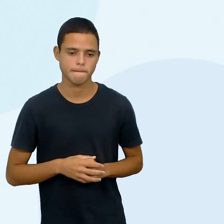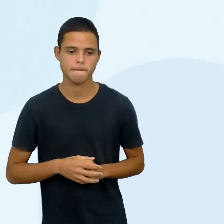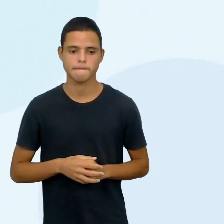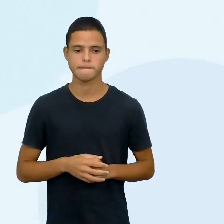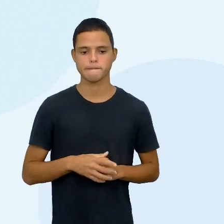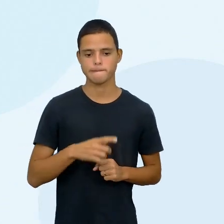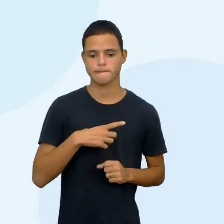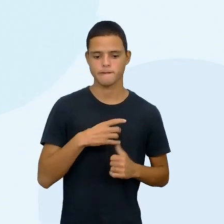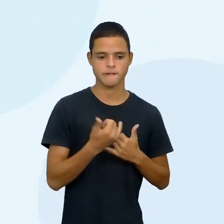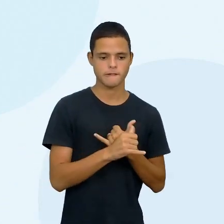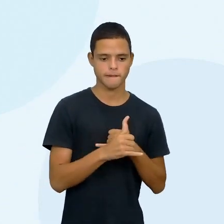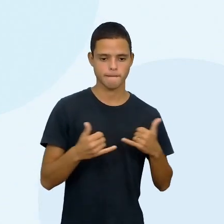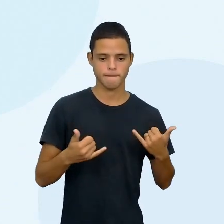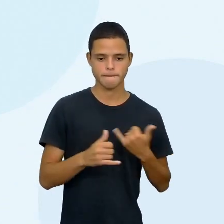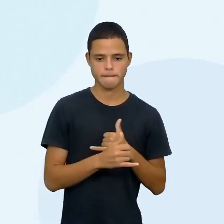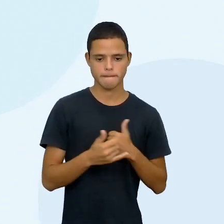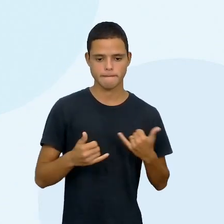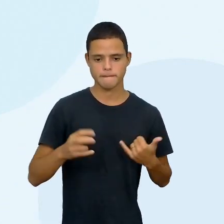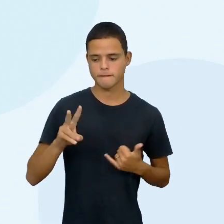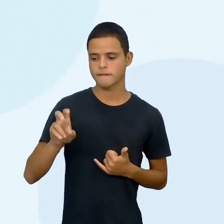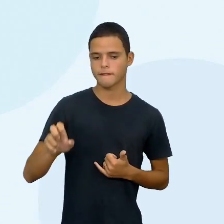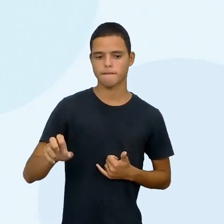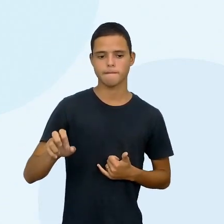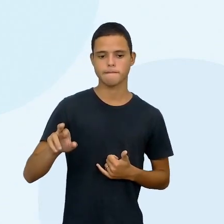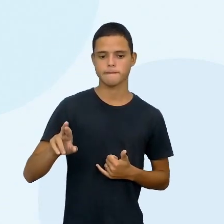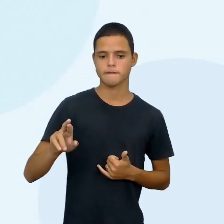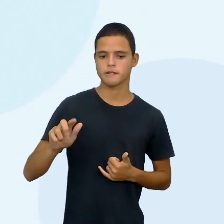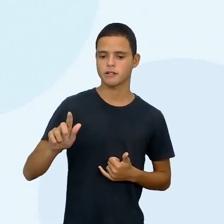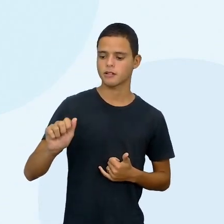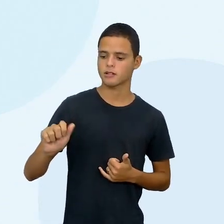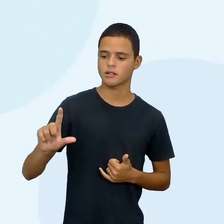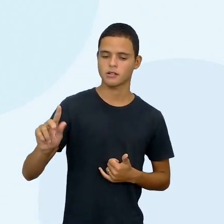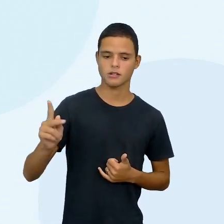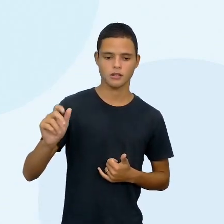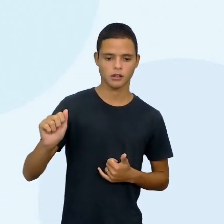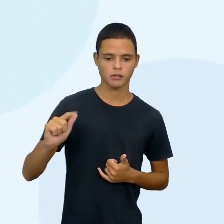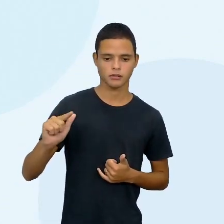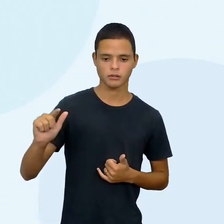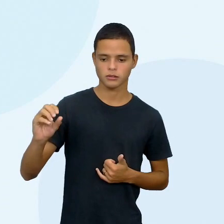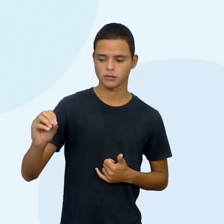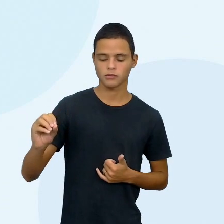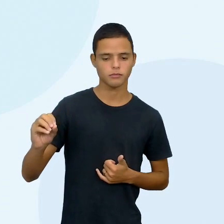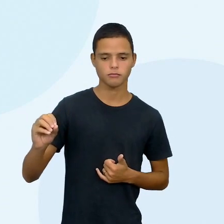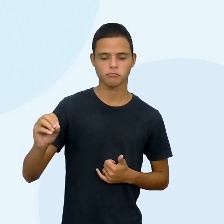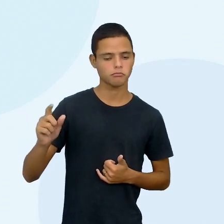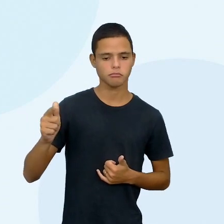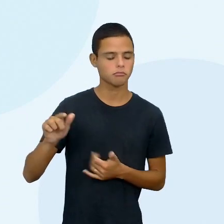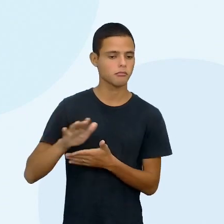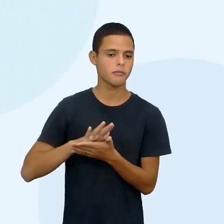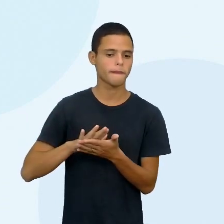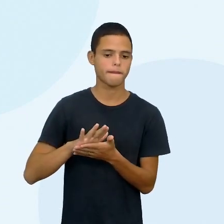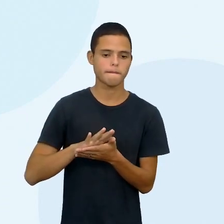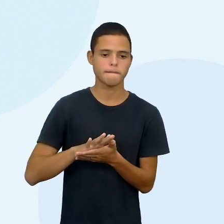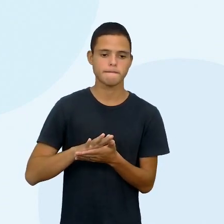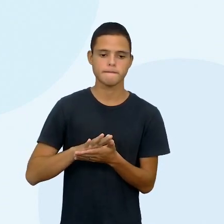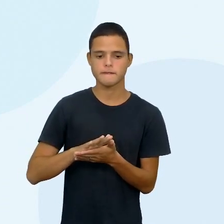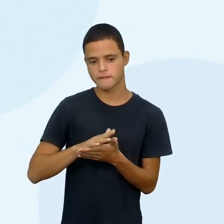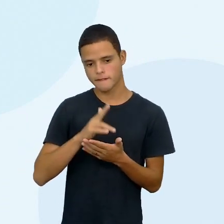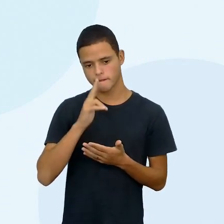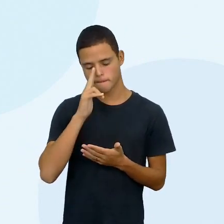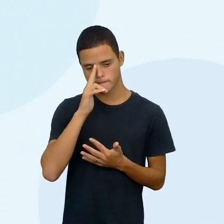a eletricidade, o vergalhão não. Ele é mais resistente. Então é super interessante, professor e professora, quando a